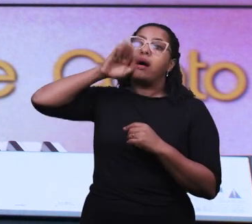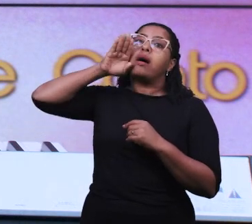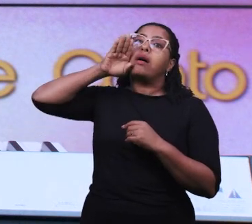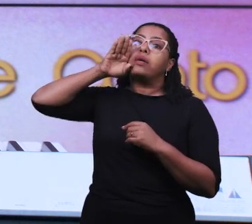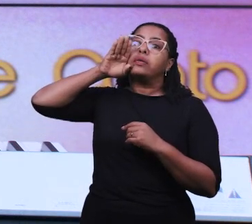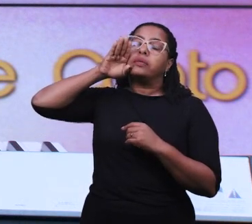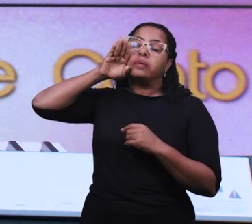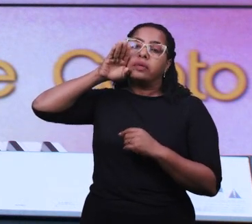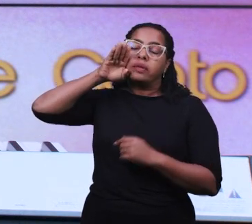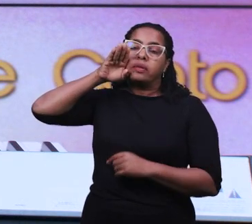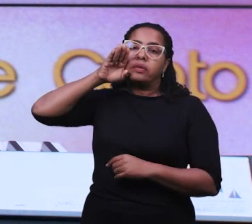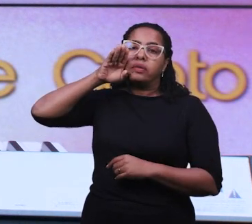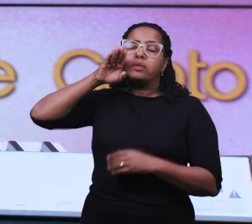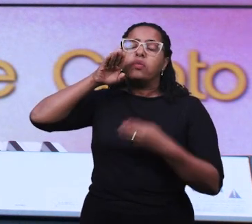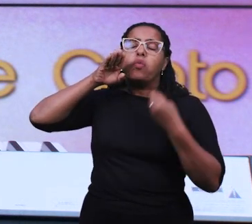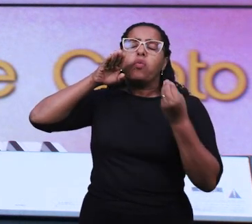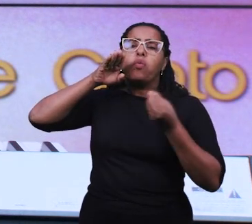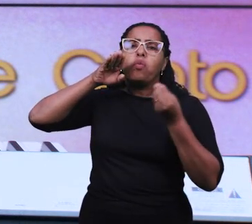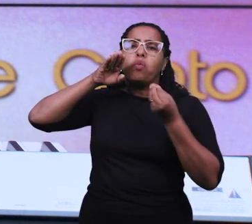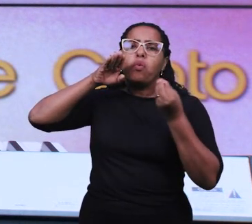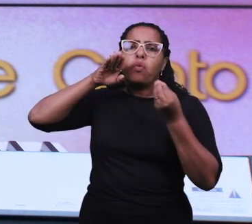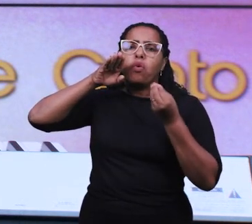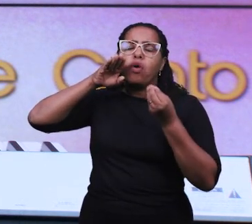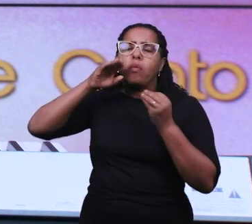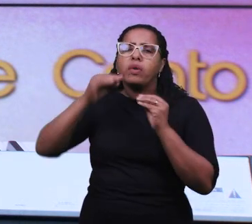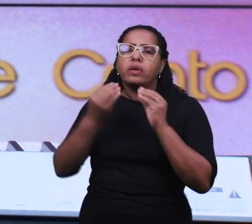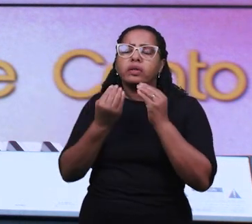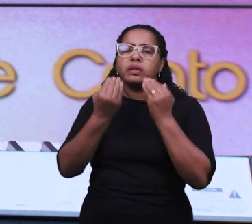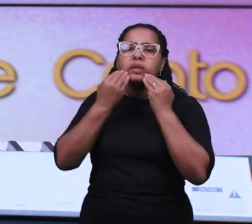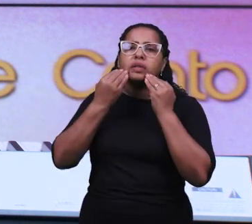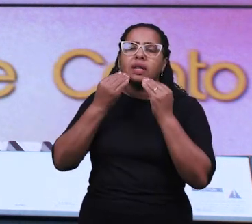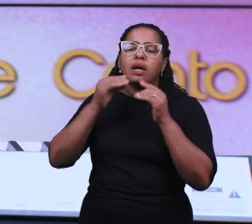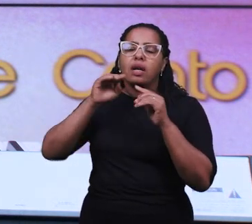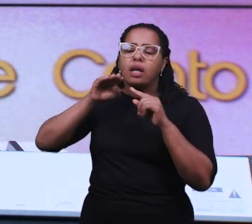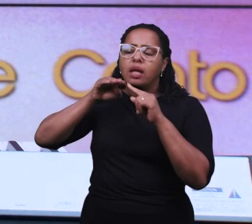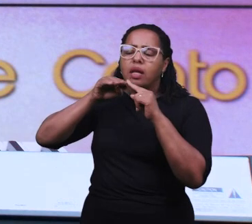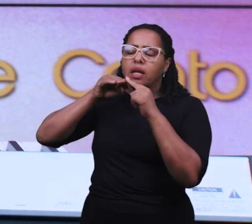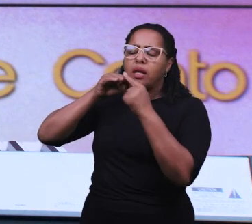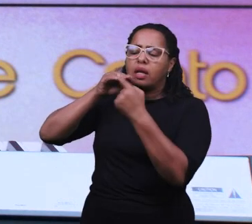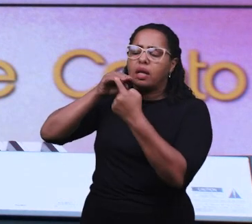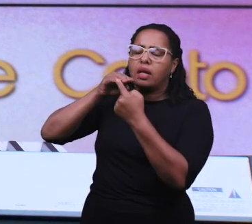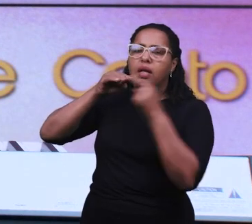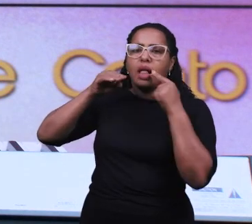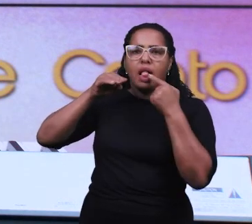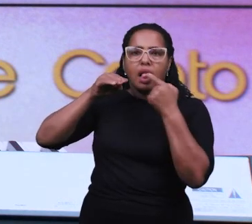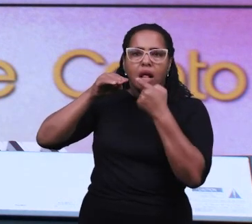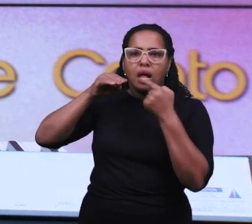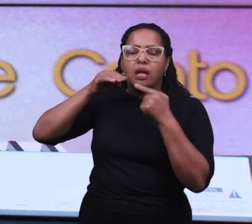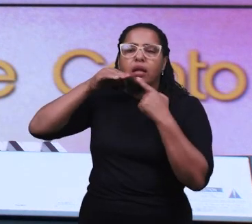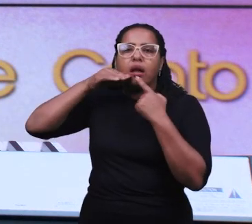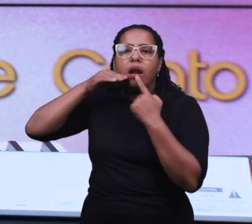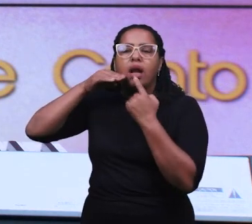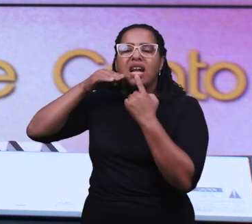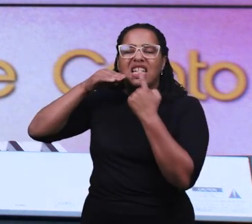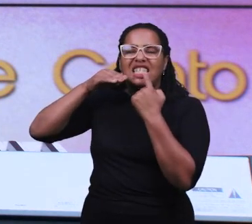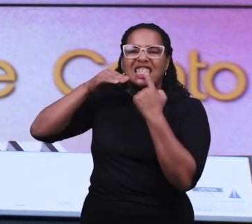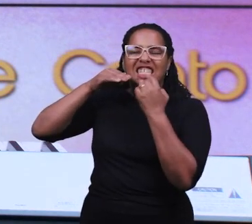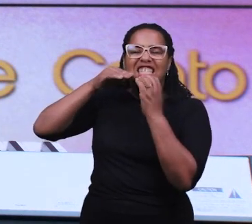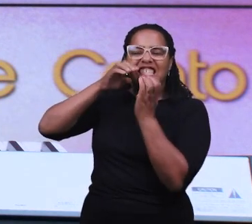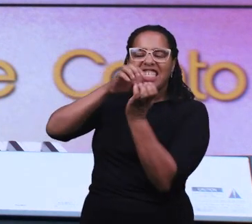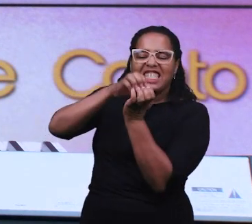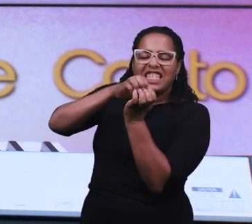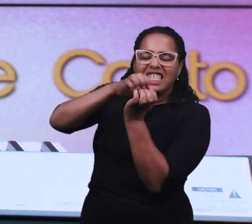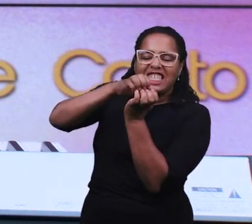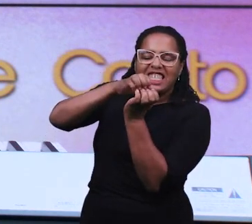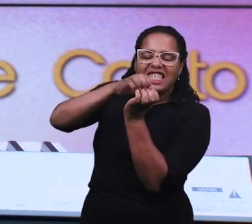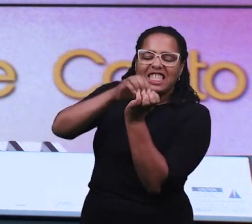da língua está mais alto, onde está encaixado a ponta, o ápice da língua, se está encostado nos dentes,